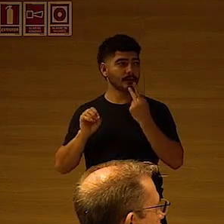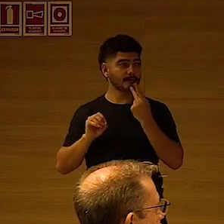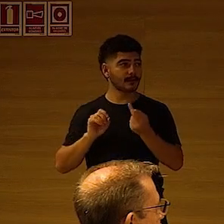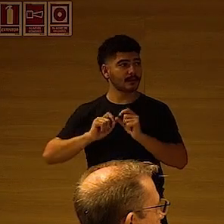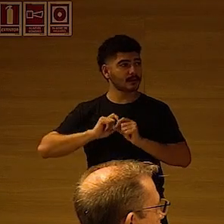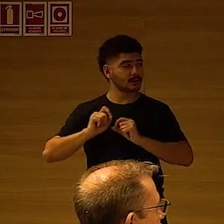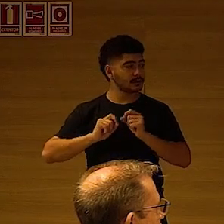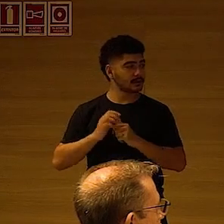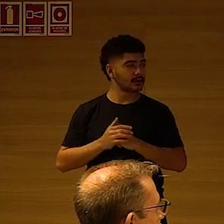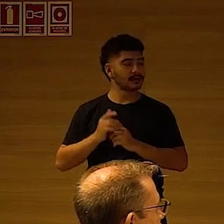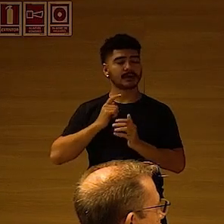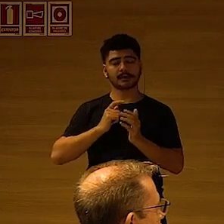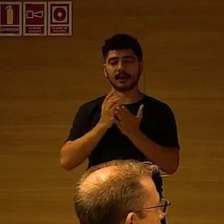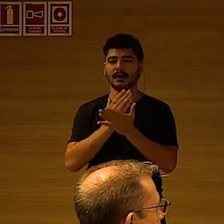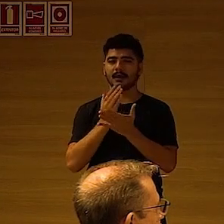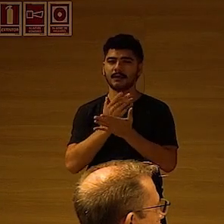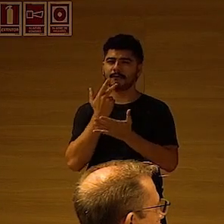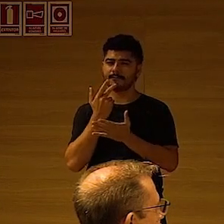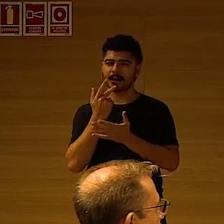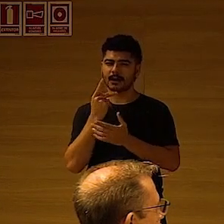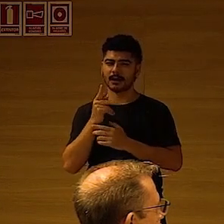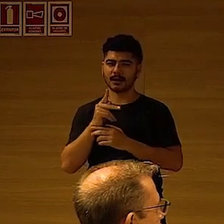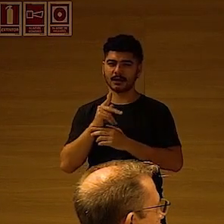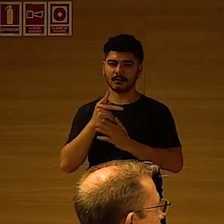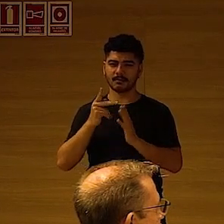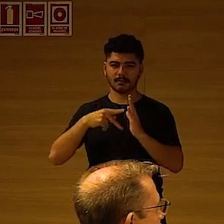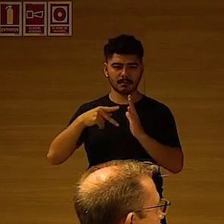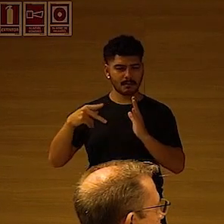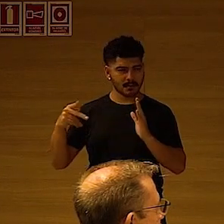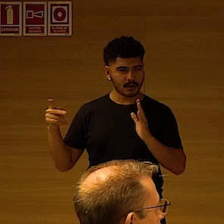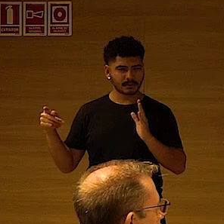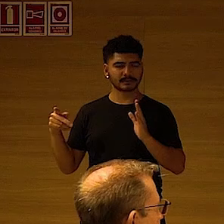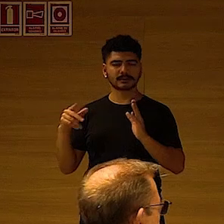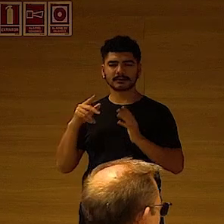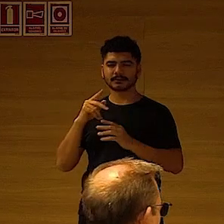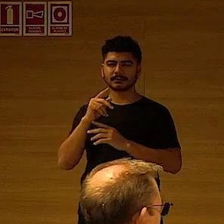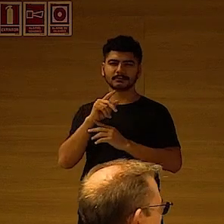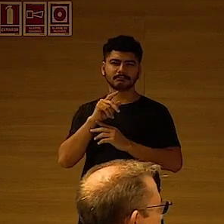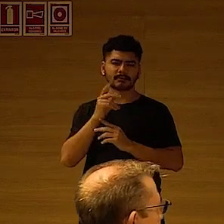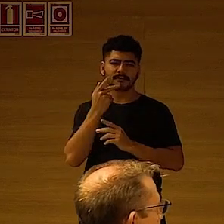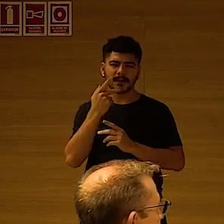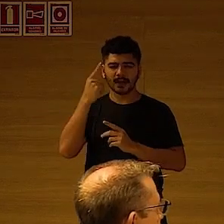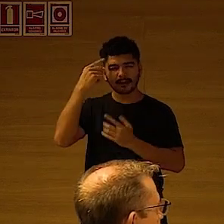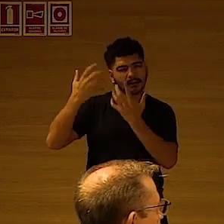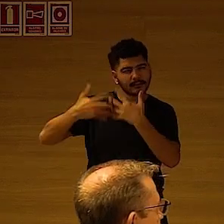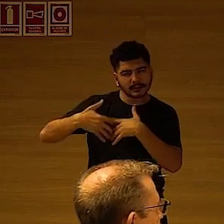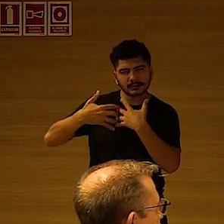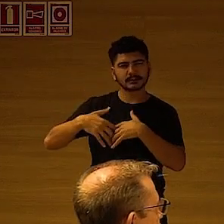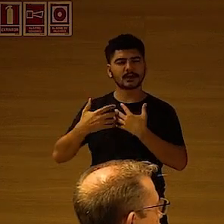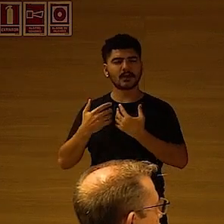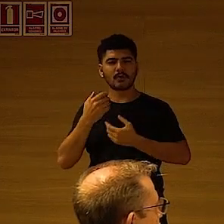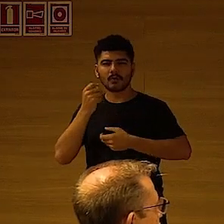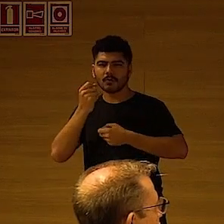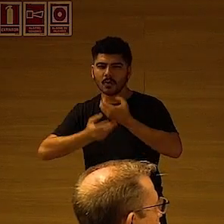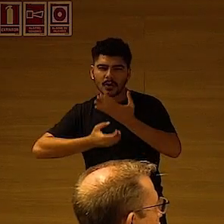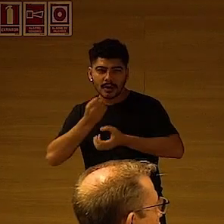Apátridas. Curioso, porque é um livro que são reflexões, poemas, pensamentos, são textos pequenos, mas são muito potentes e ele